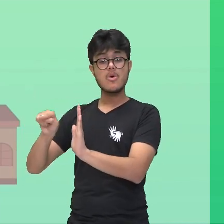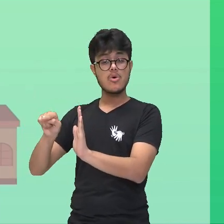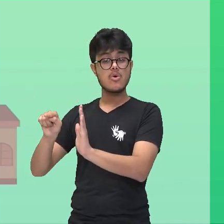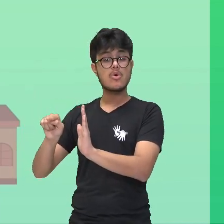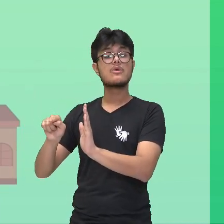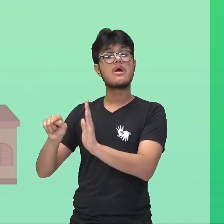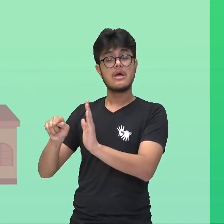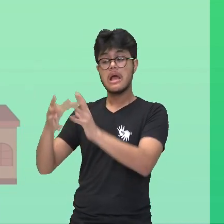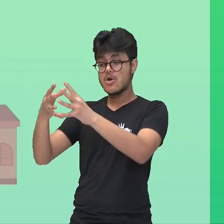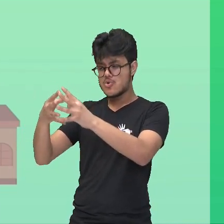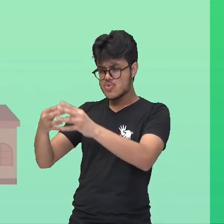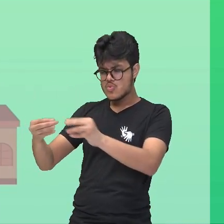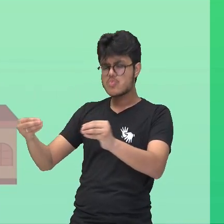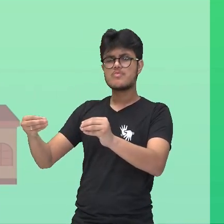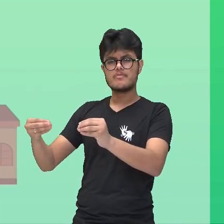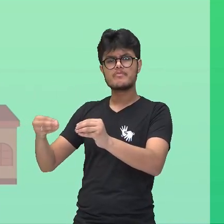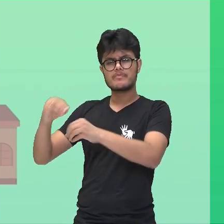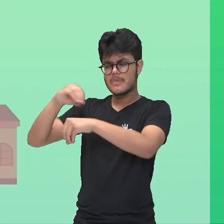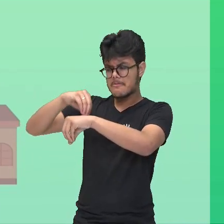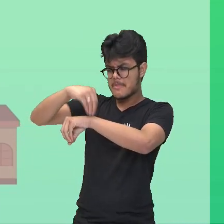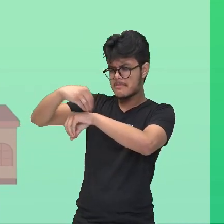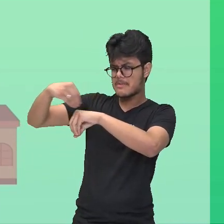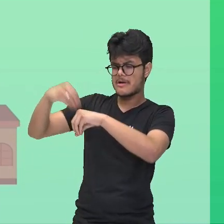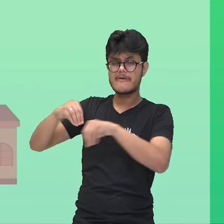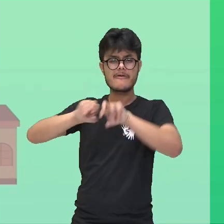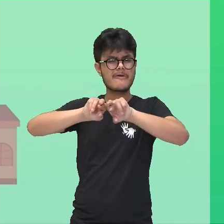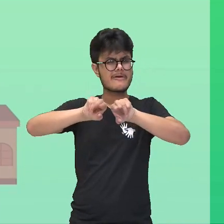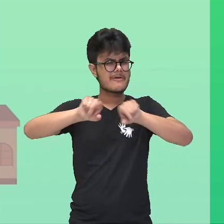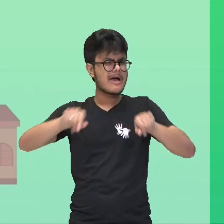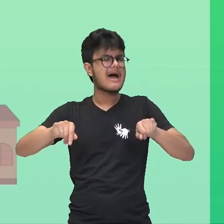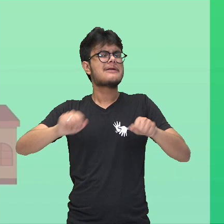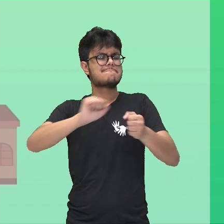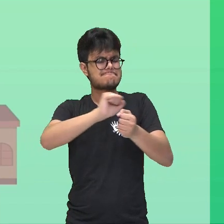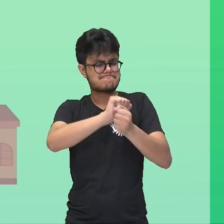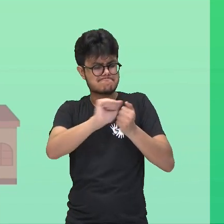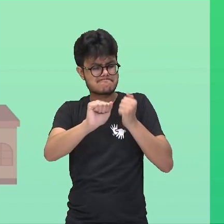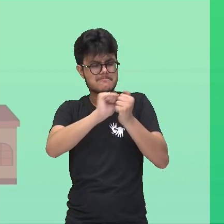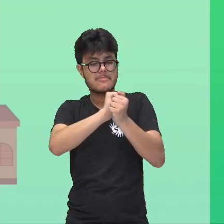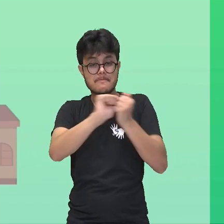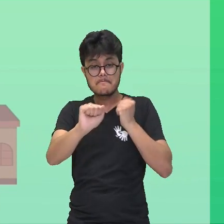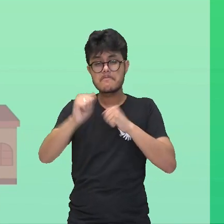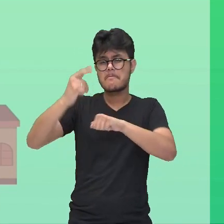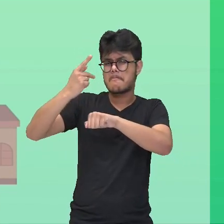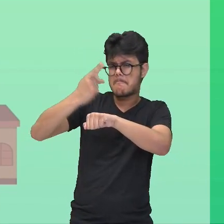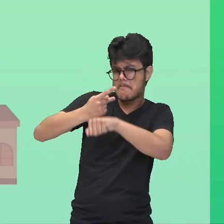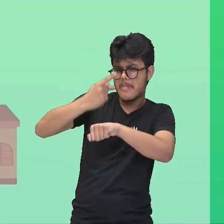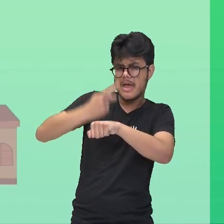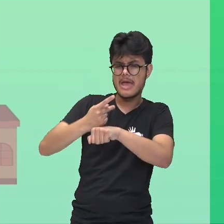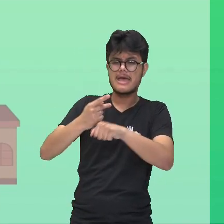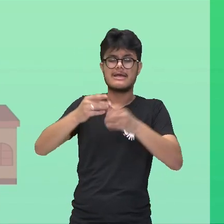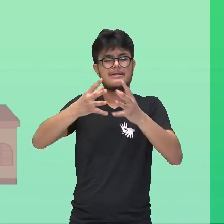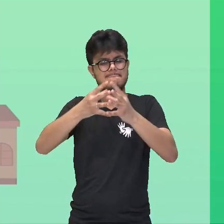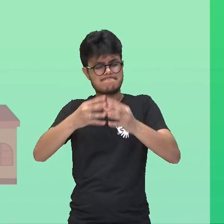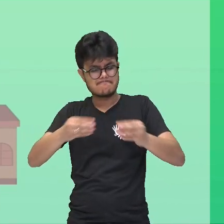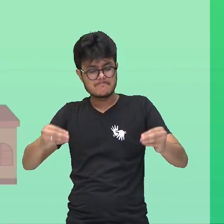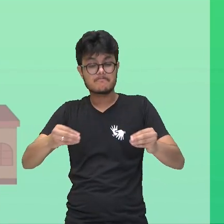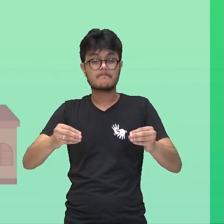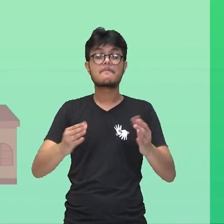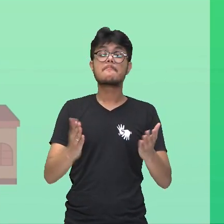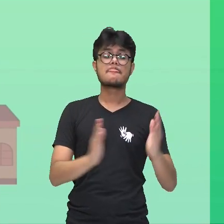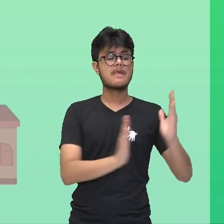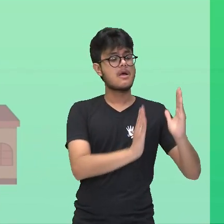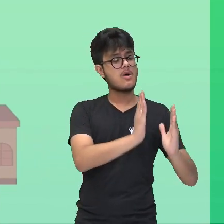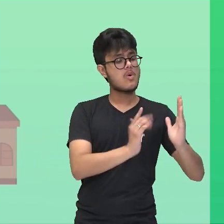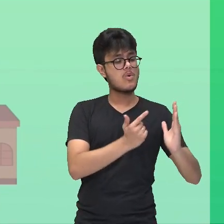várias componentes aí, carvão, areia, pedregulho, cascalho e desinfecção até chegar